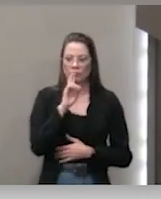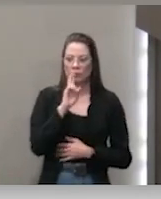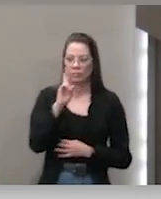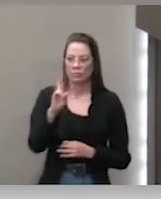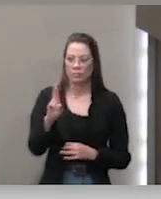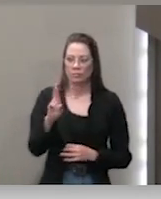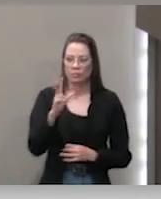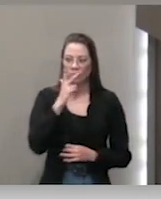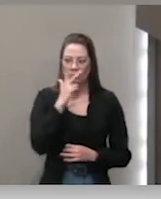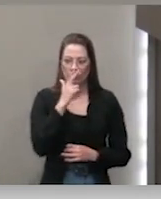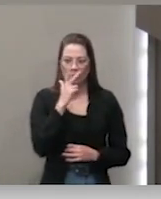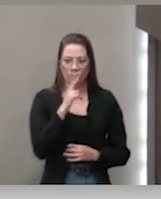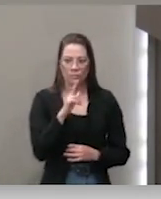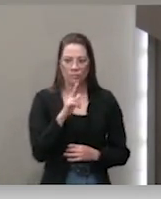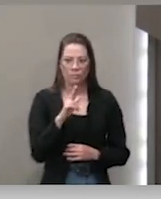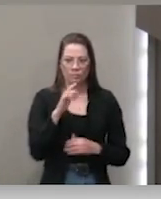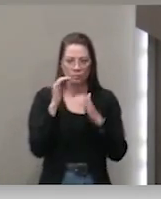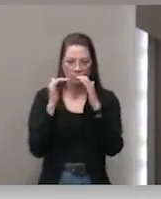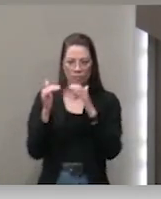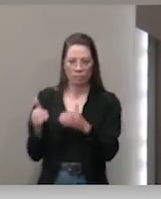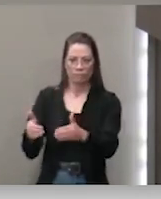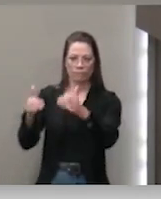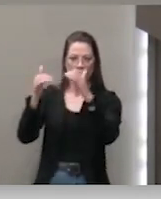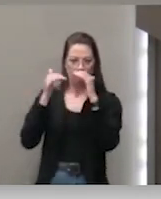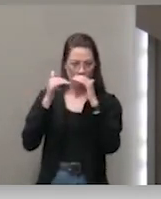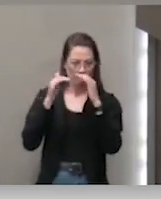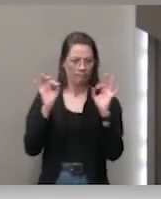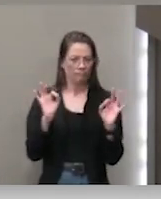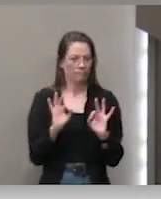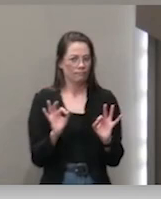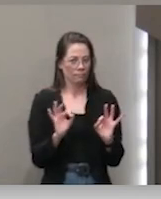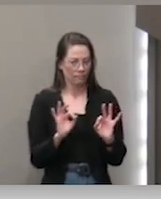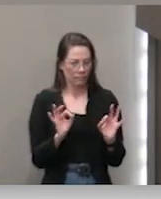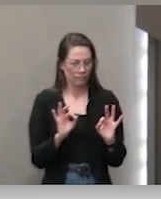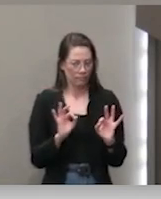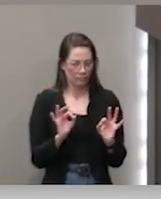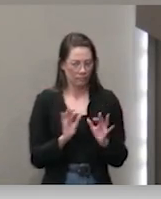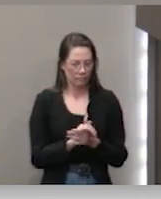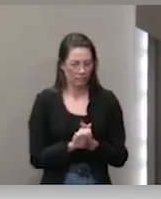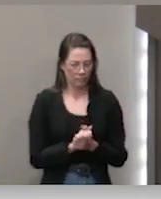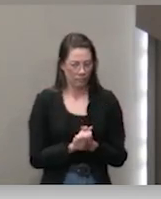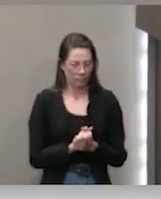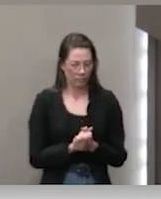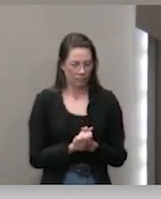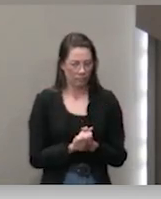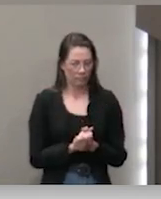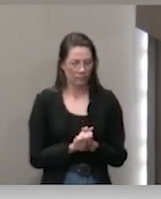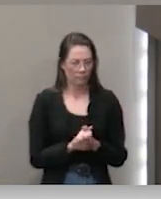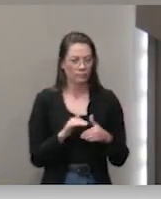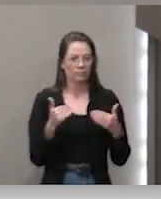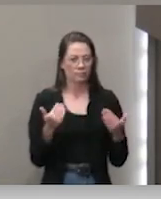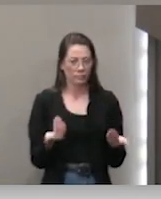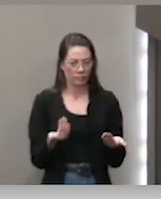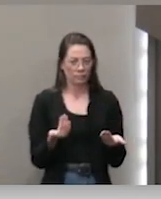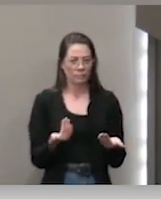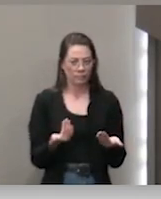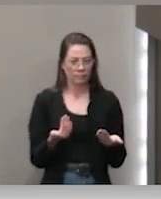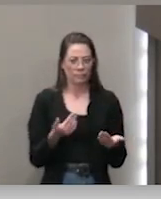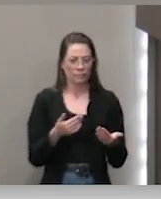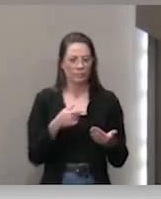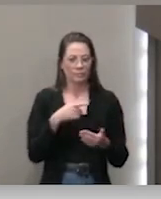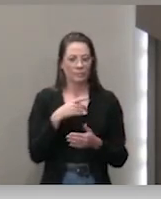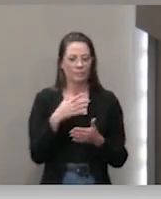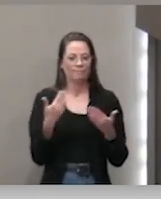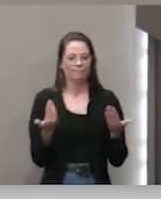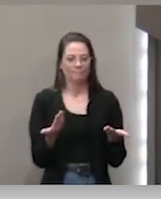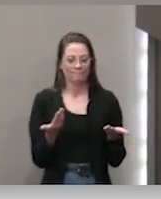como o senhor falou ali, não, mais respeito com esse vereador e não era nossa intenção desrespeitar. Não era, então houve a falha de comunicação, mas não